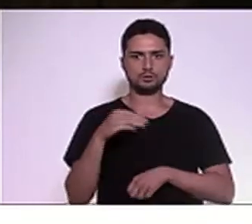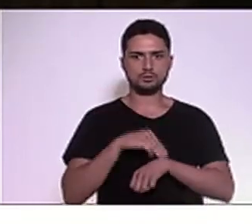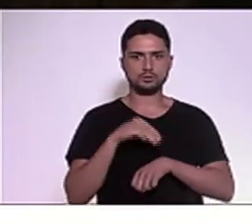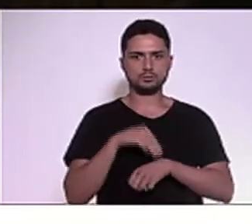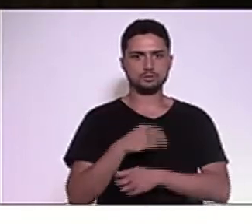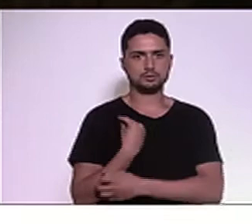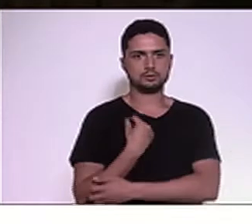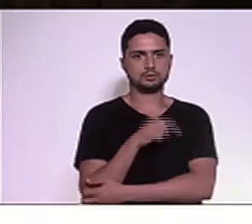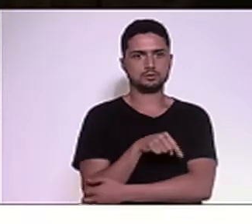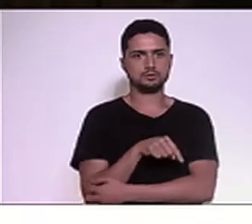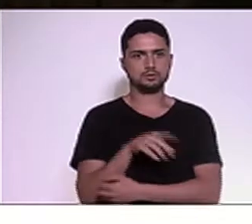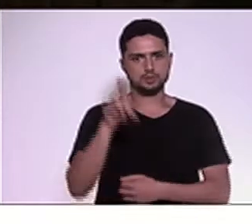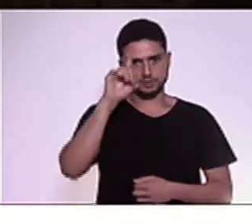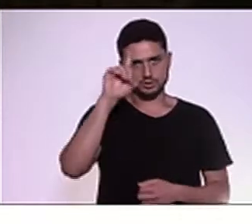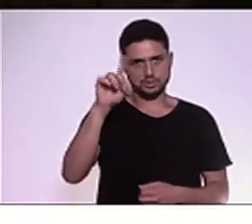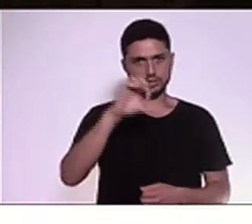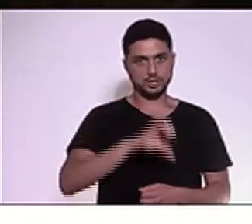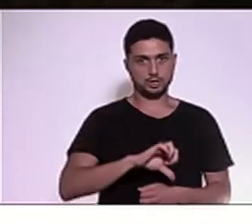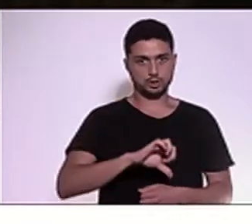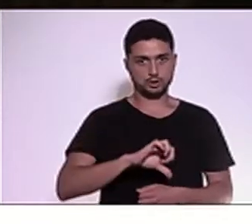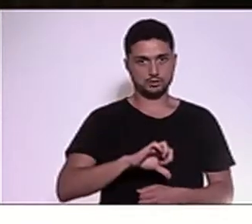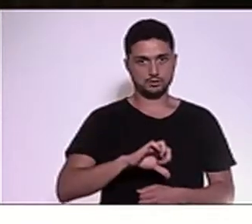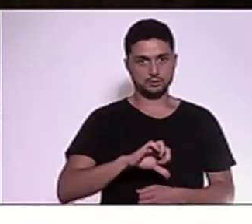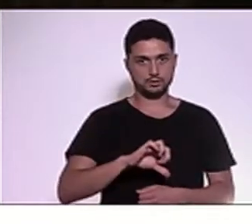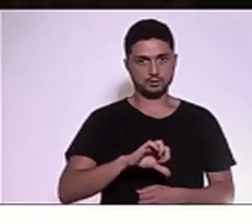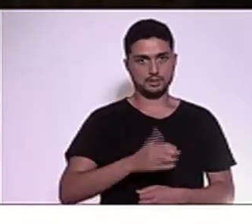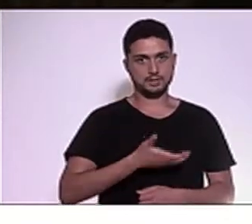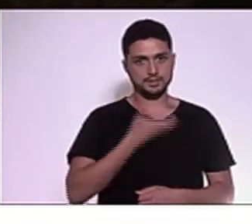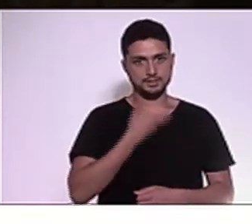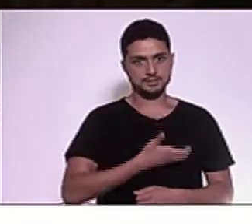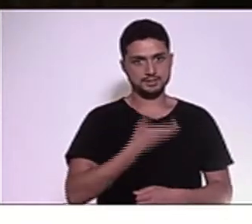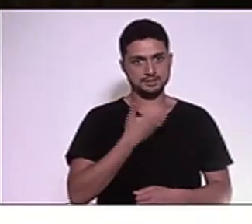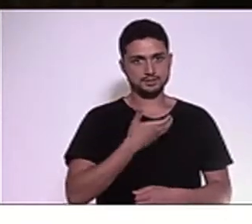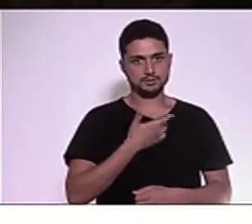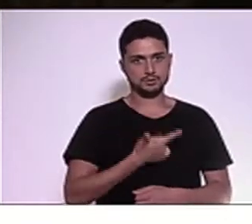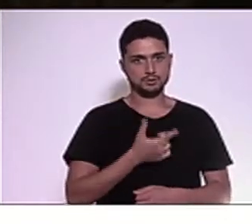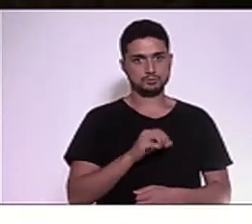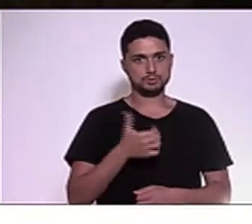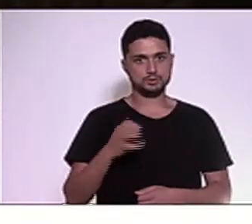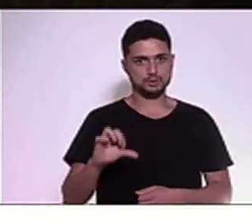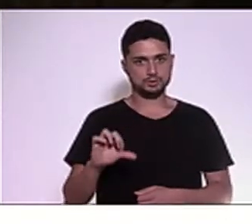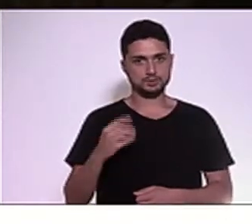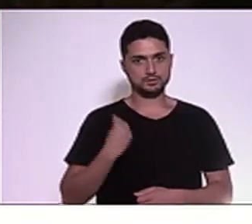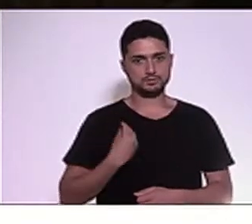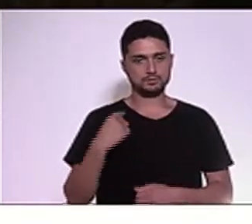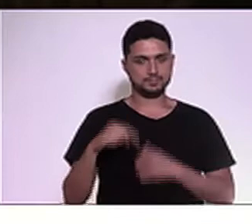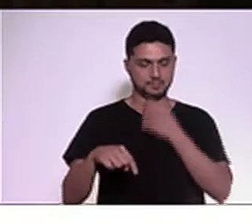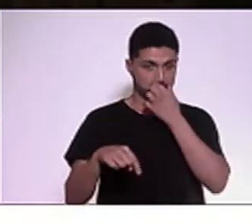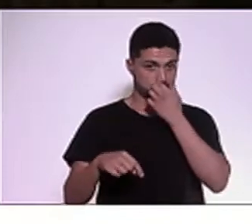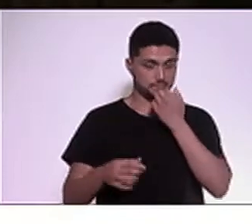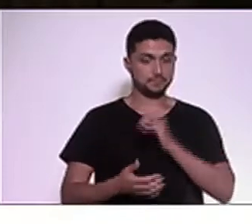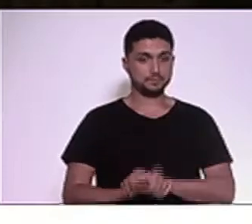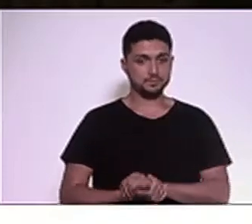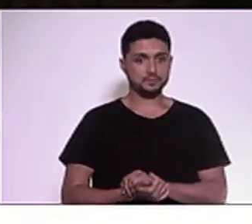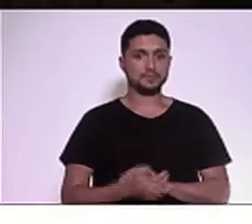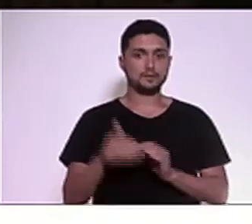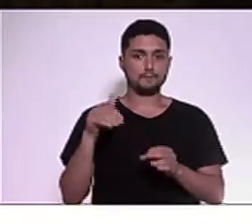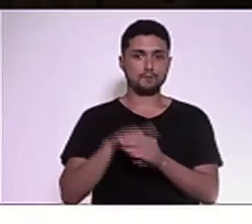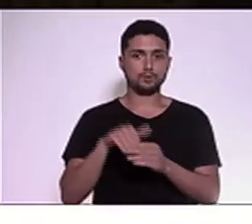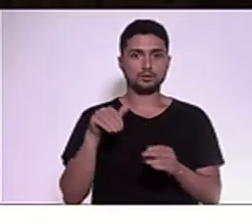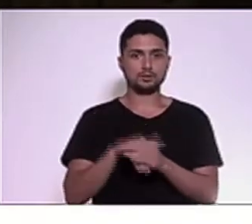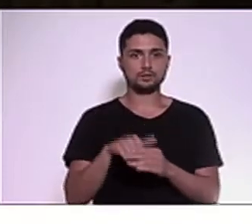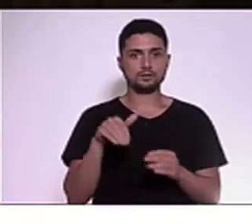21h44 do dia 9 de dezembro de 2019, estamos aqui votando